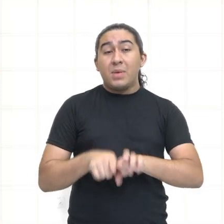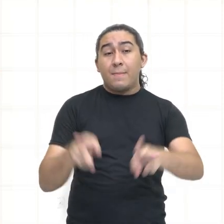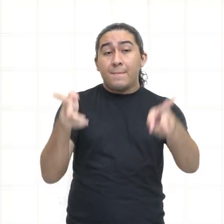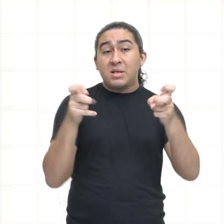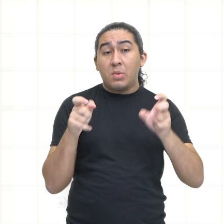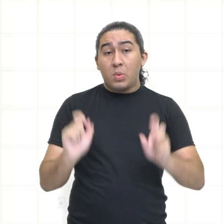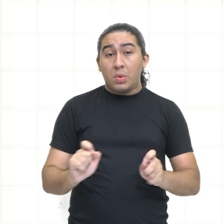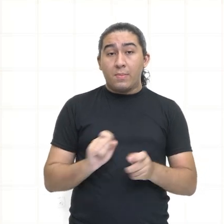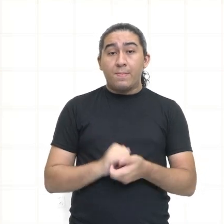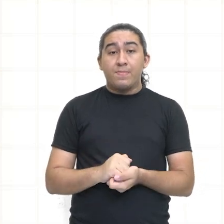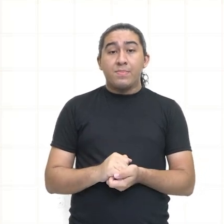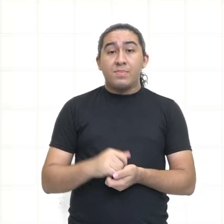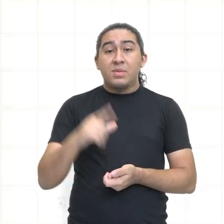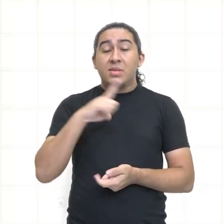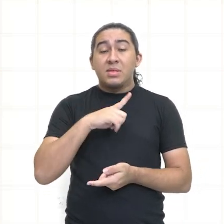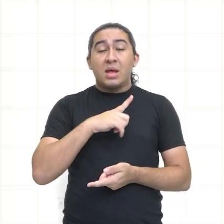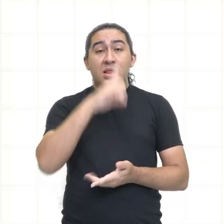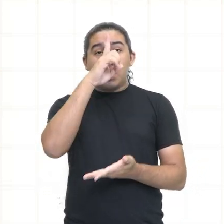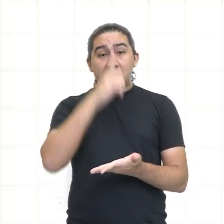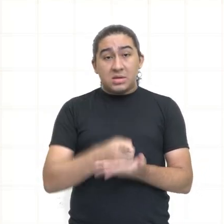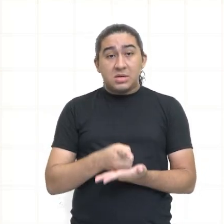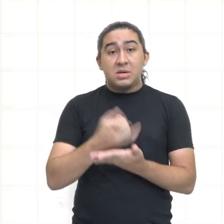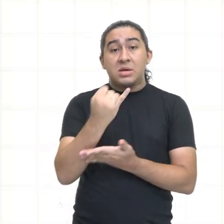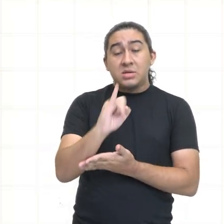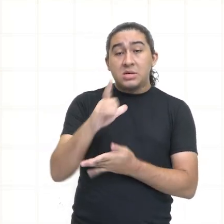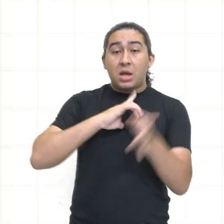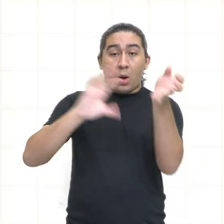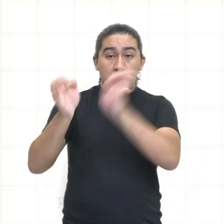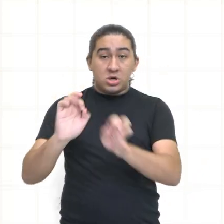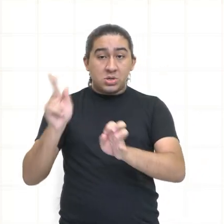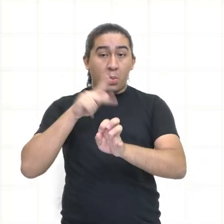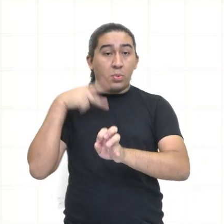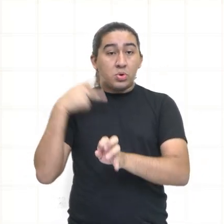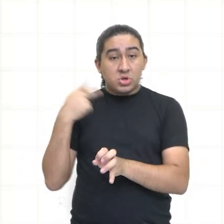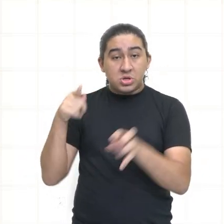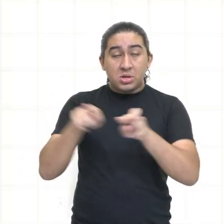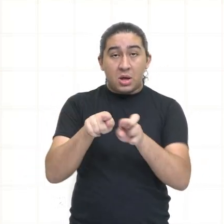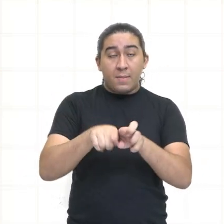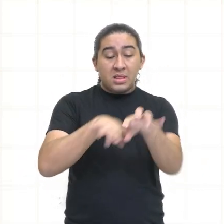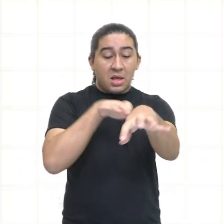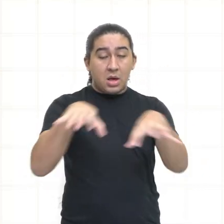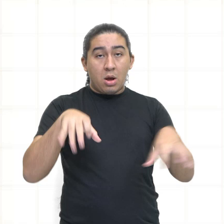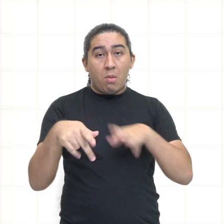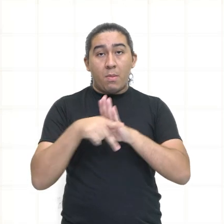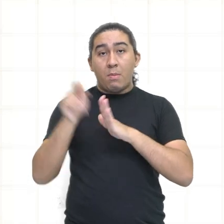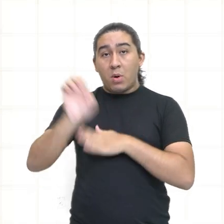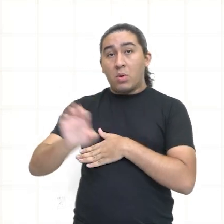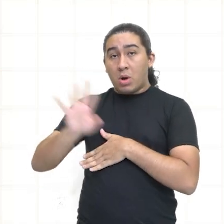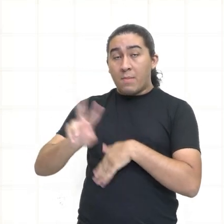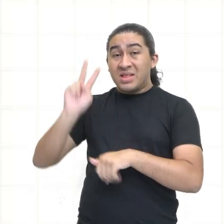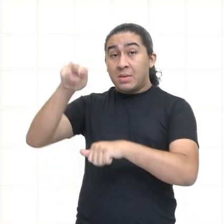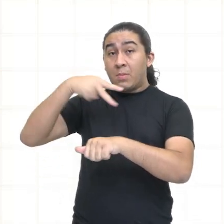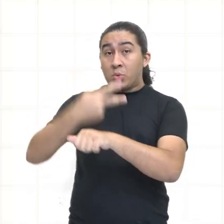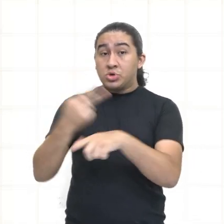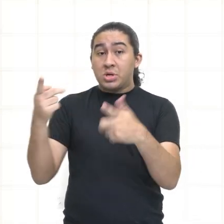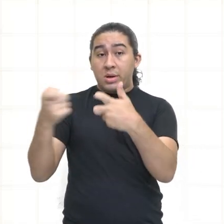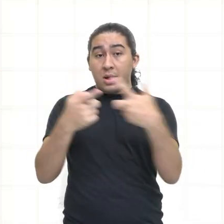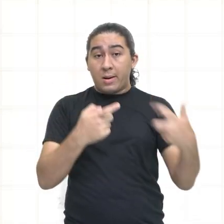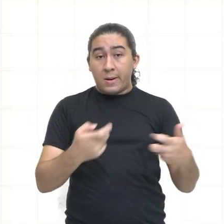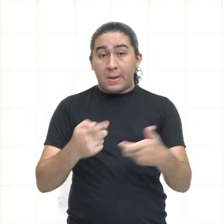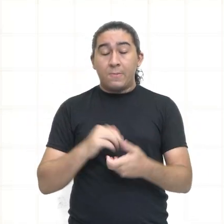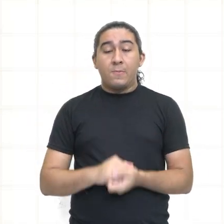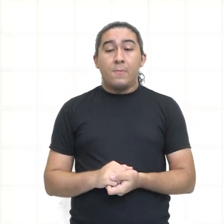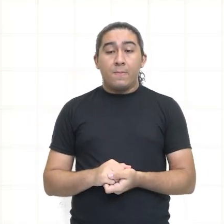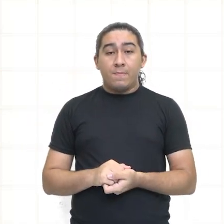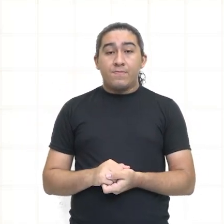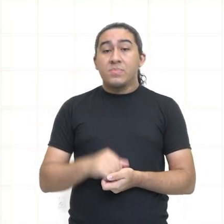observar também que vai decidir sobre a reorganização política e territorial da Europa do pós-guerra. No momento em